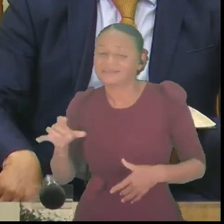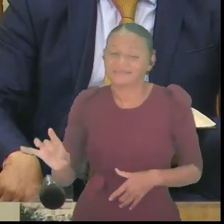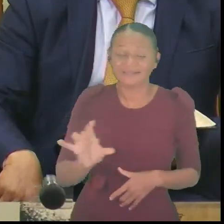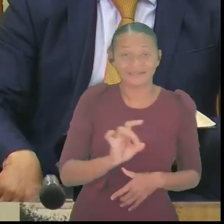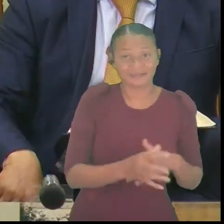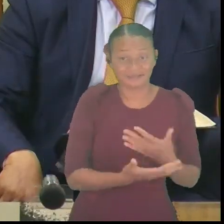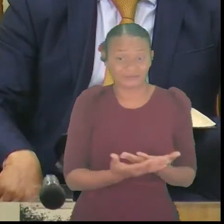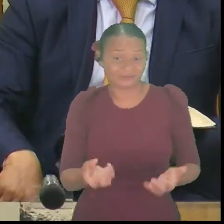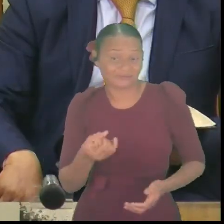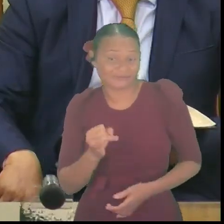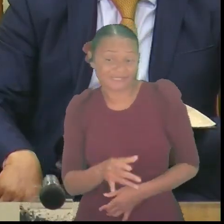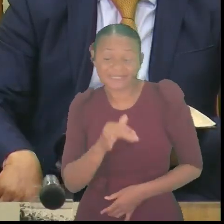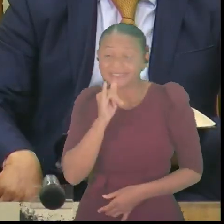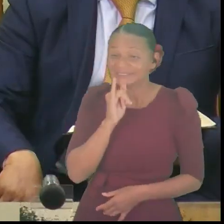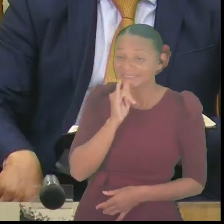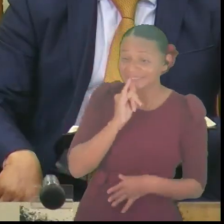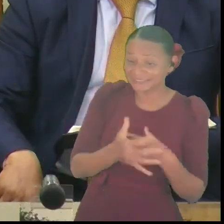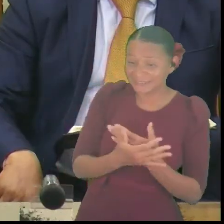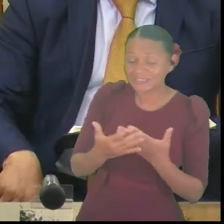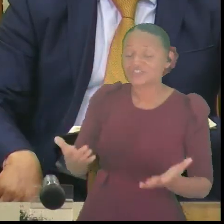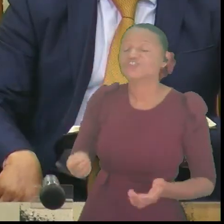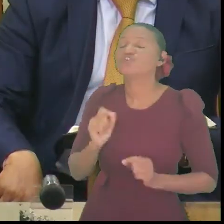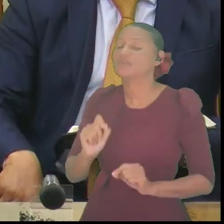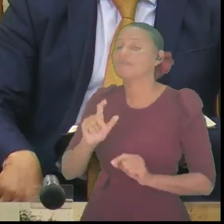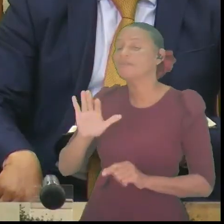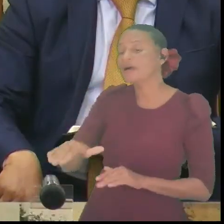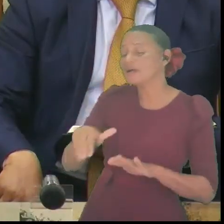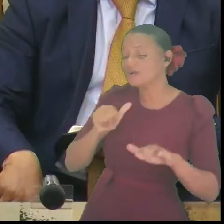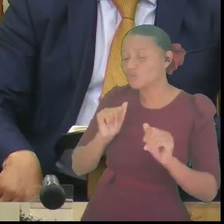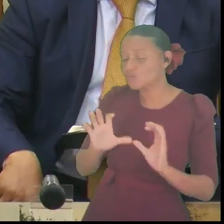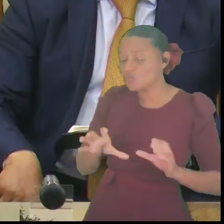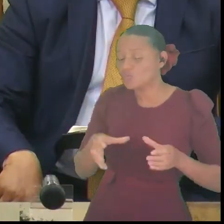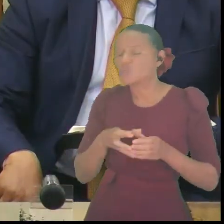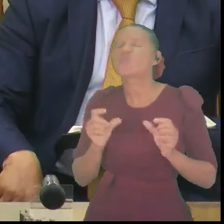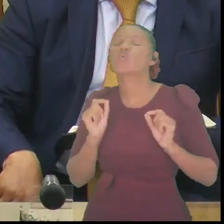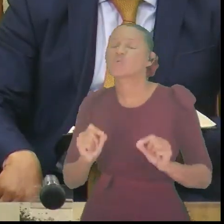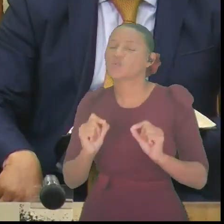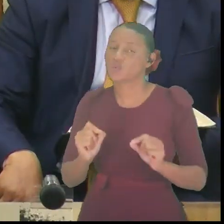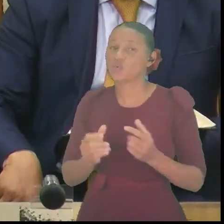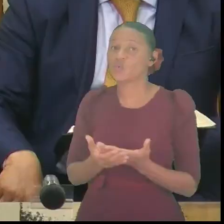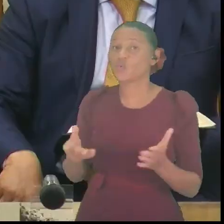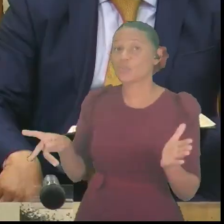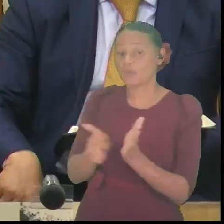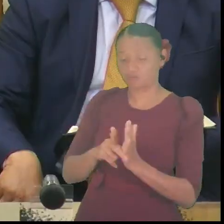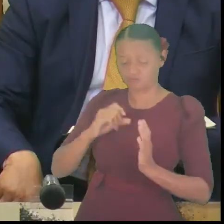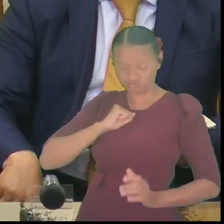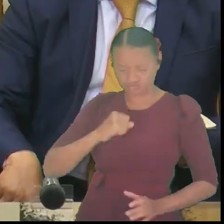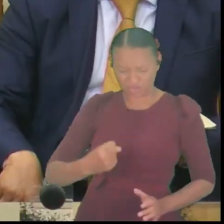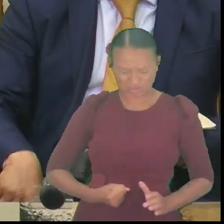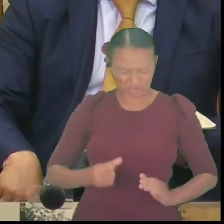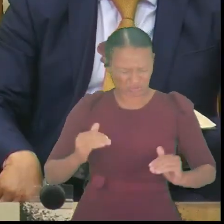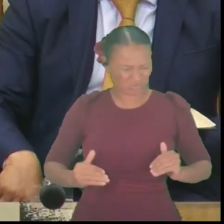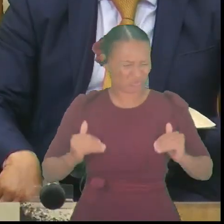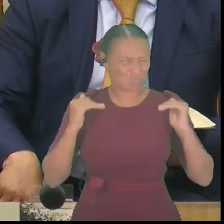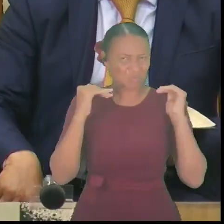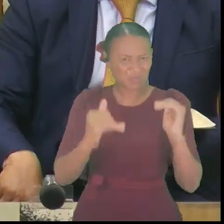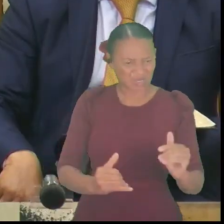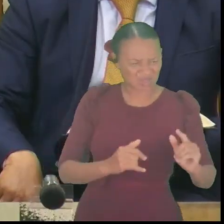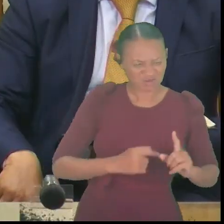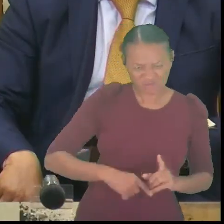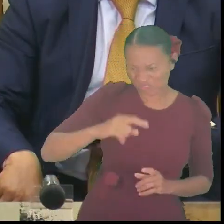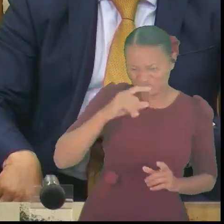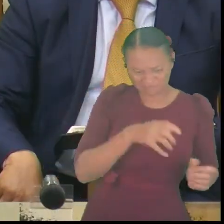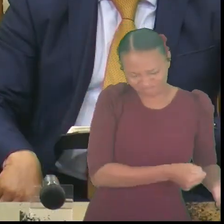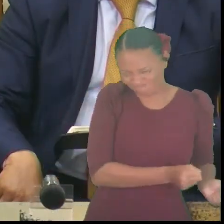Se você, por exemplo, chamasse o Sinédrio, aquela classe dominante judaica que levou Jesus até Pilatos, por que